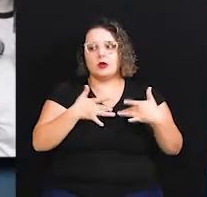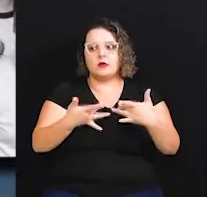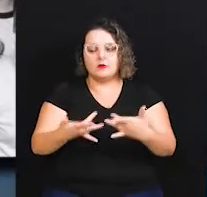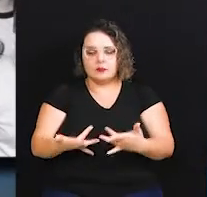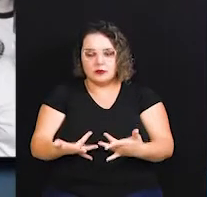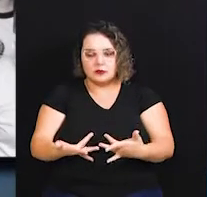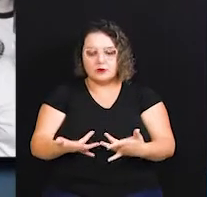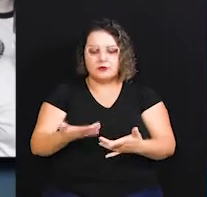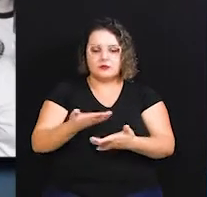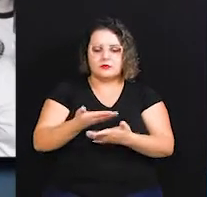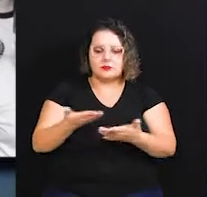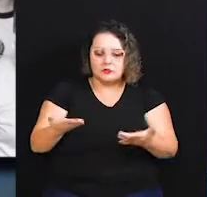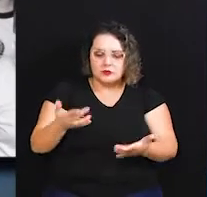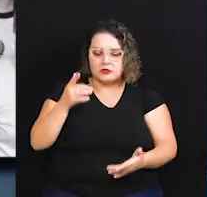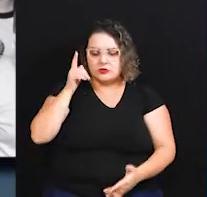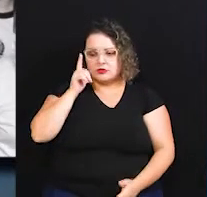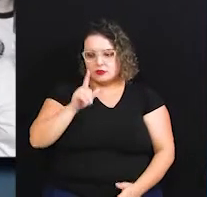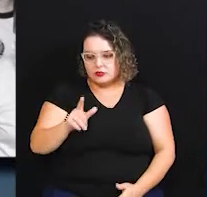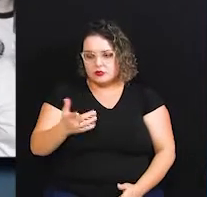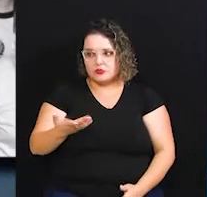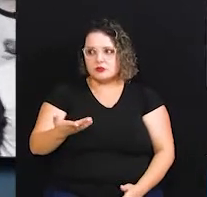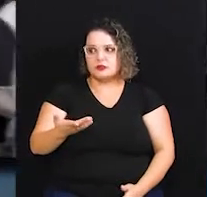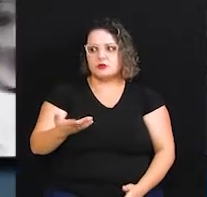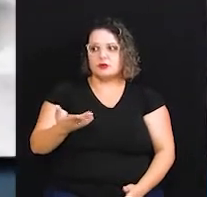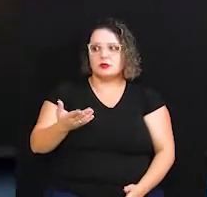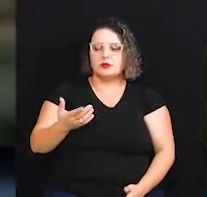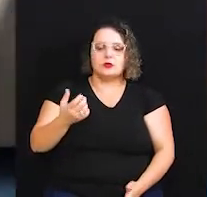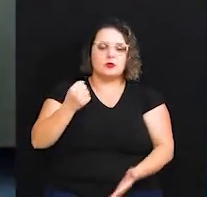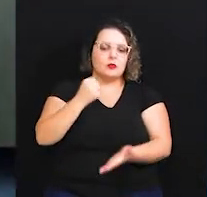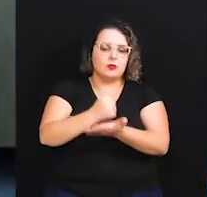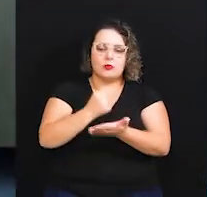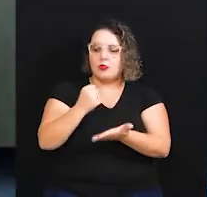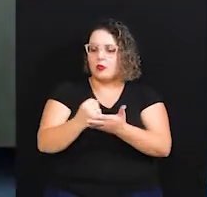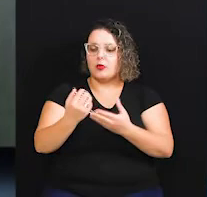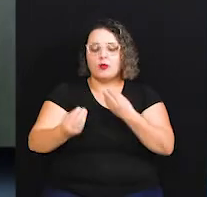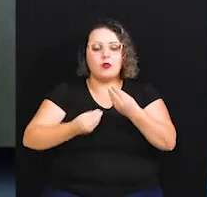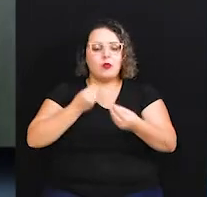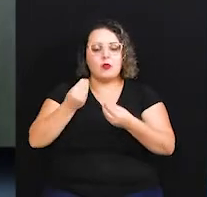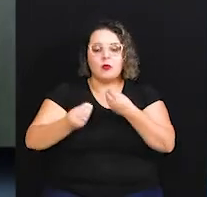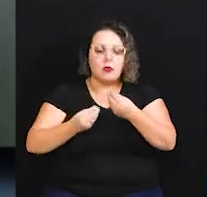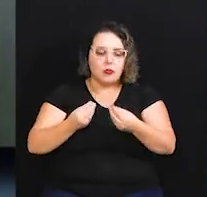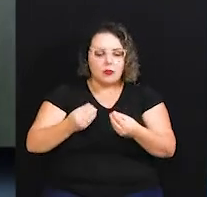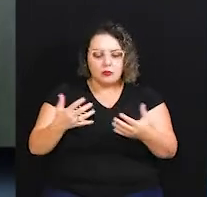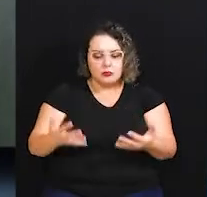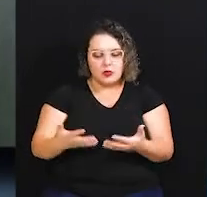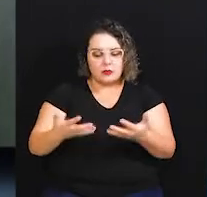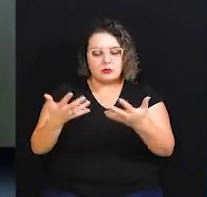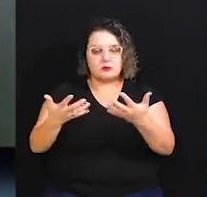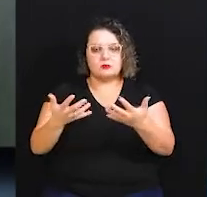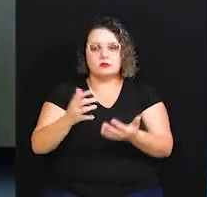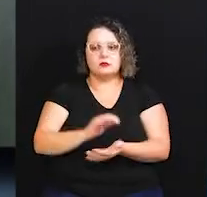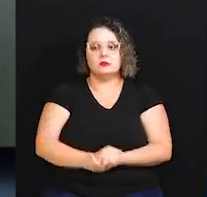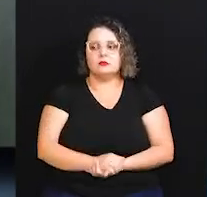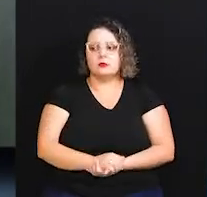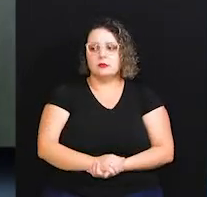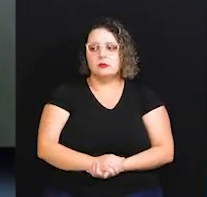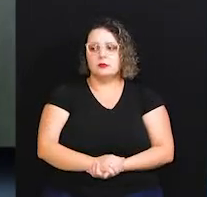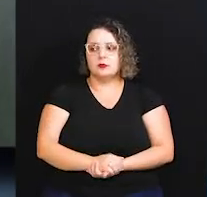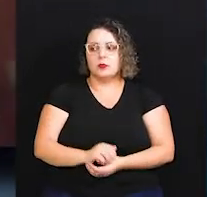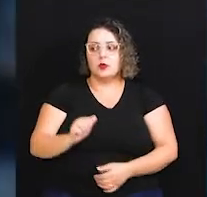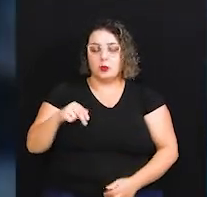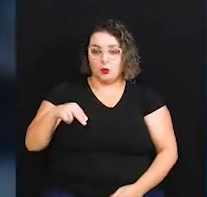É voluntariado? Vocês conseguiram contratar? Como é que vocês mantêm isso daí? Como é que funciona